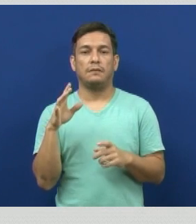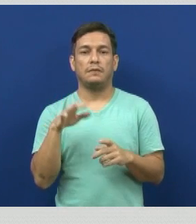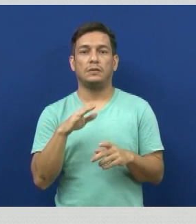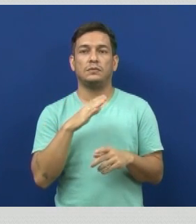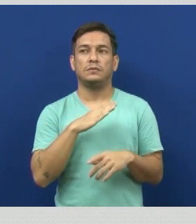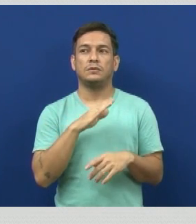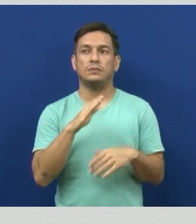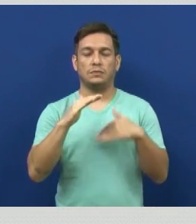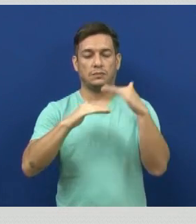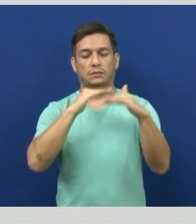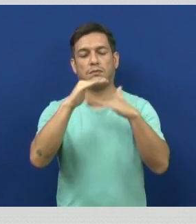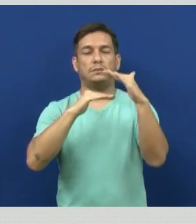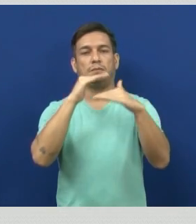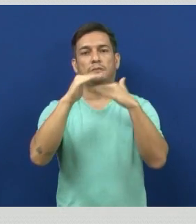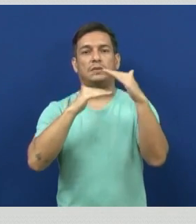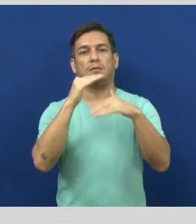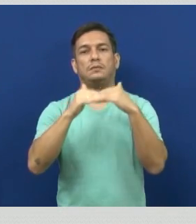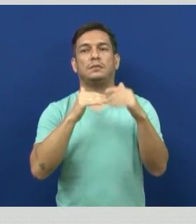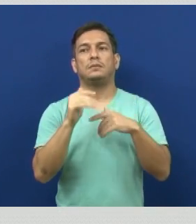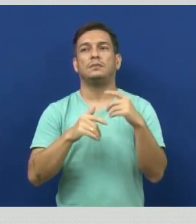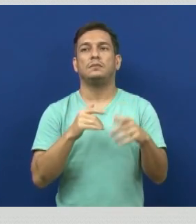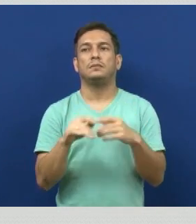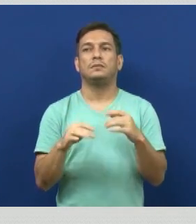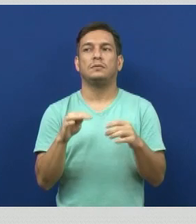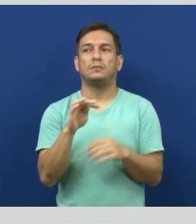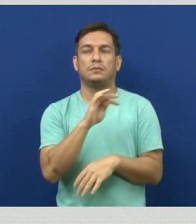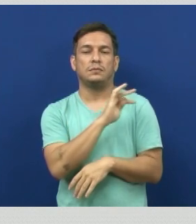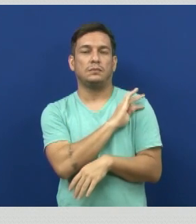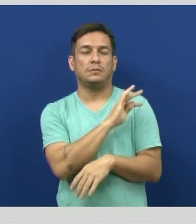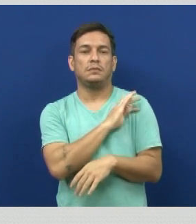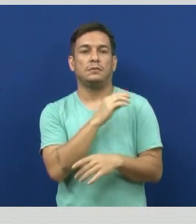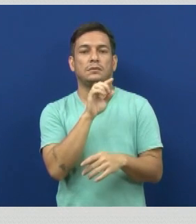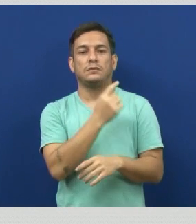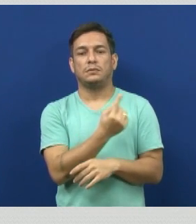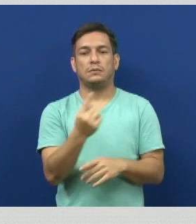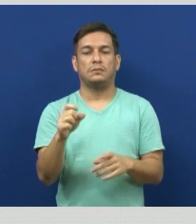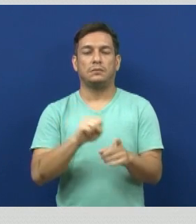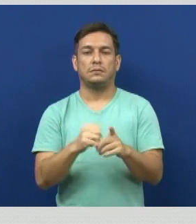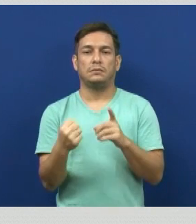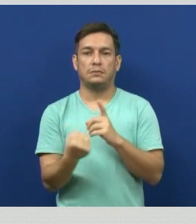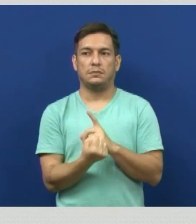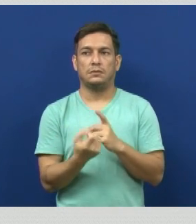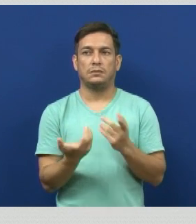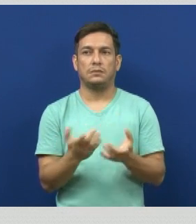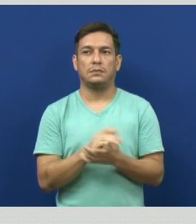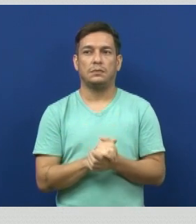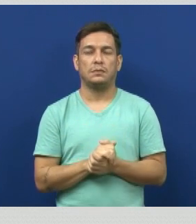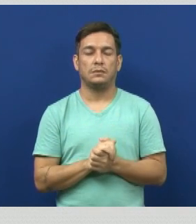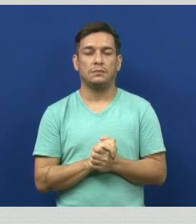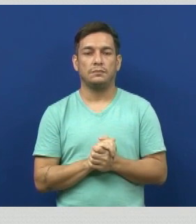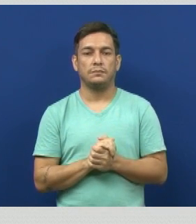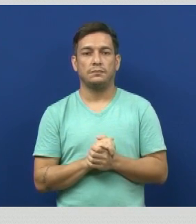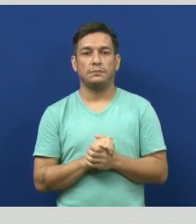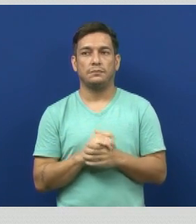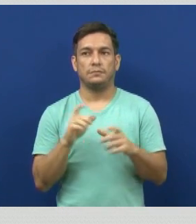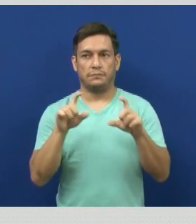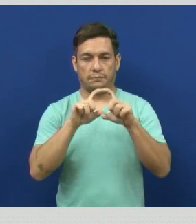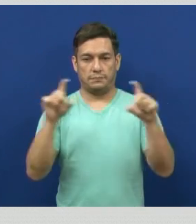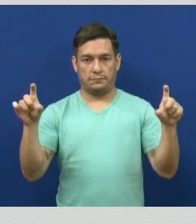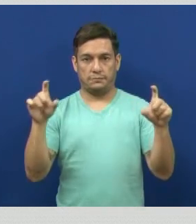estágio de desenvolvimento dos meios técnicos de cada sociedade. No trecho acima,